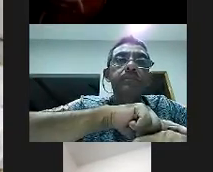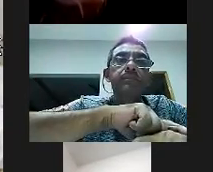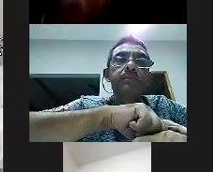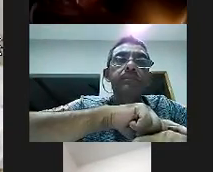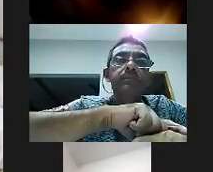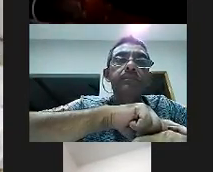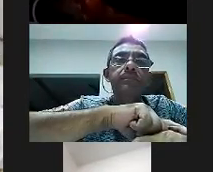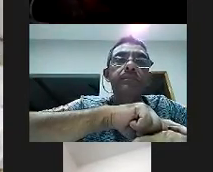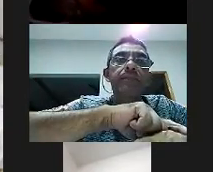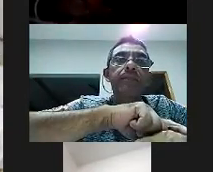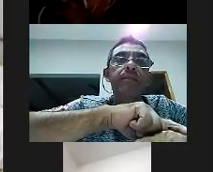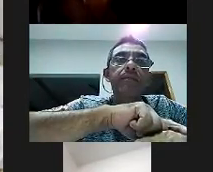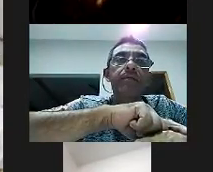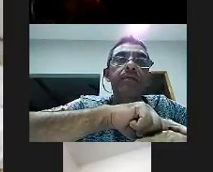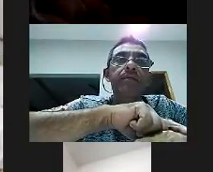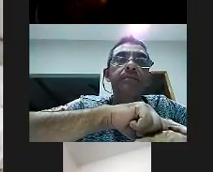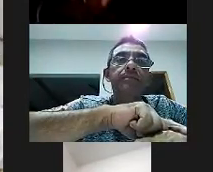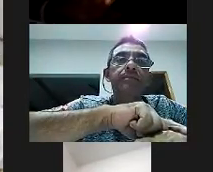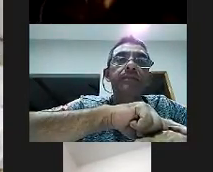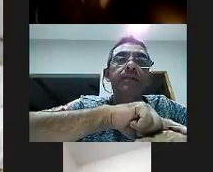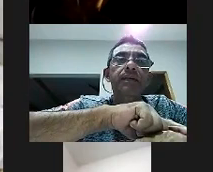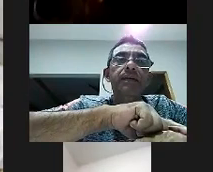que você acha que vai acontecer aqui?